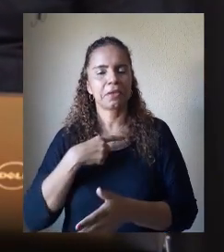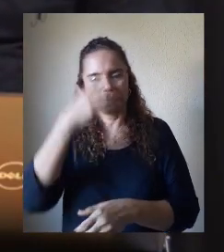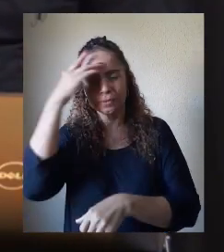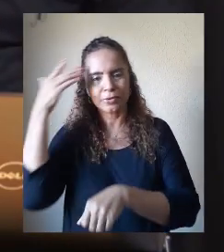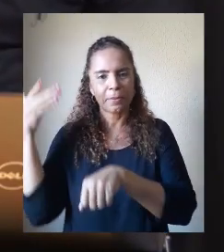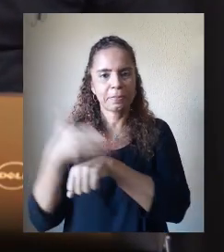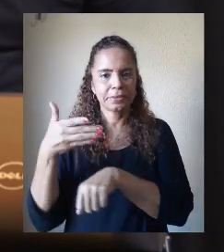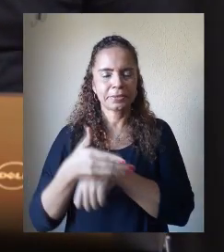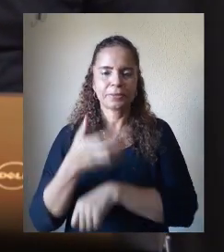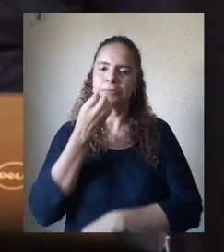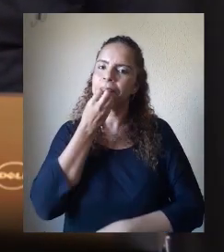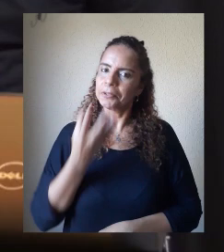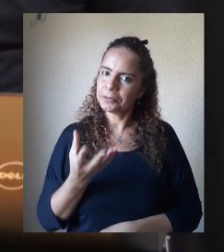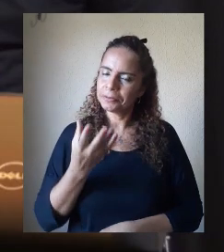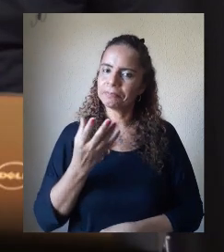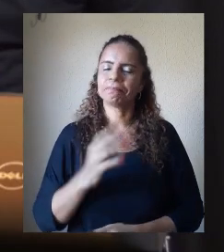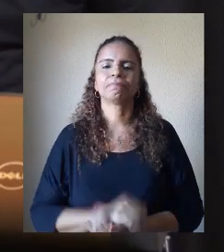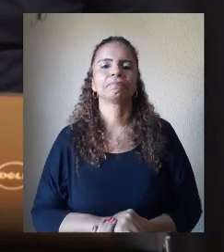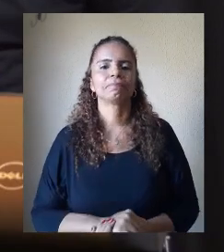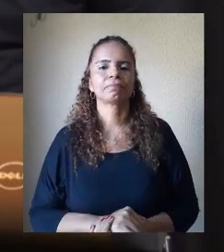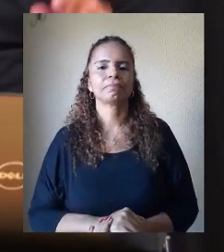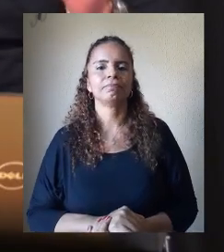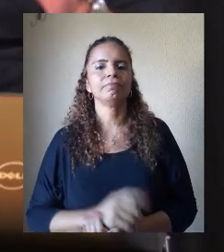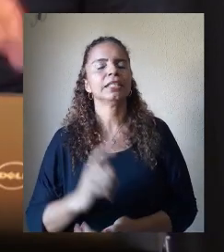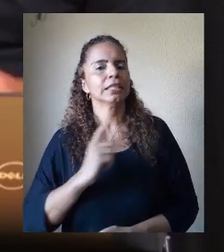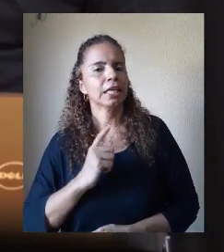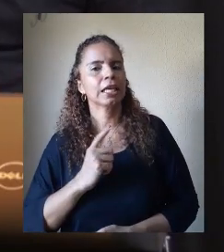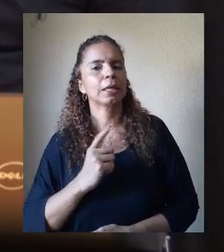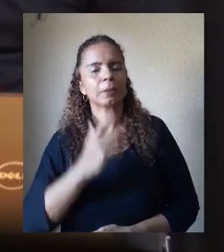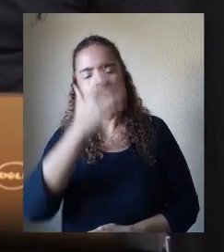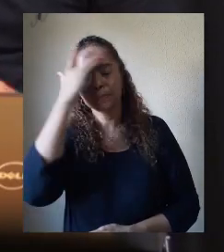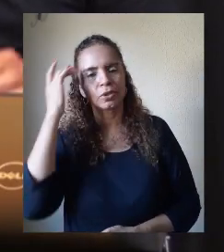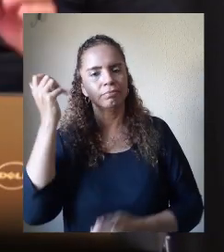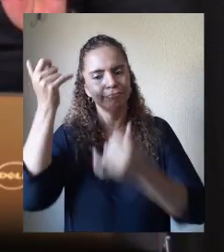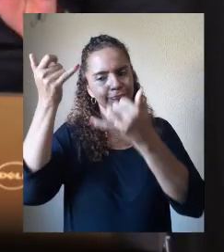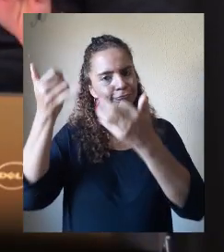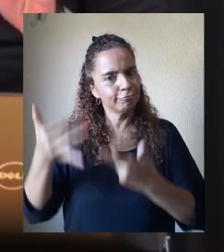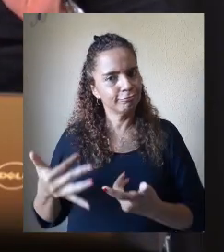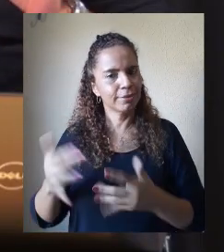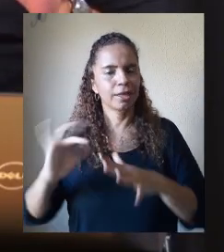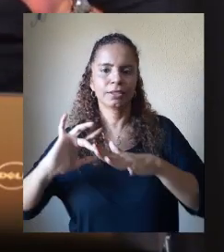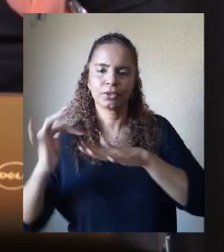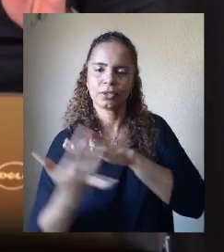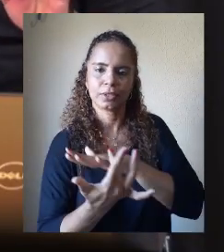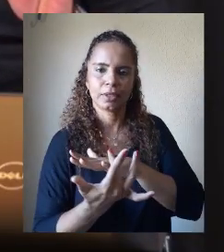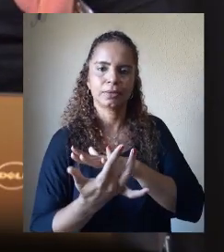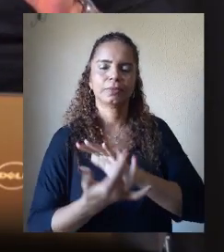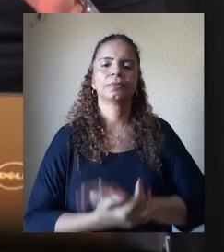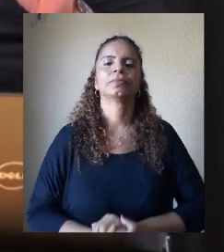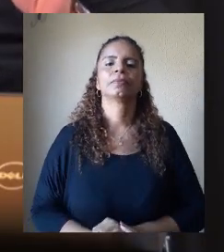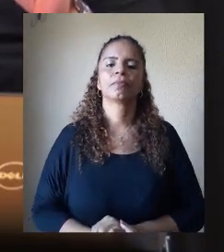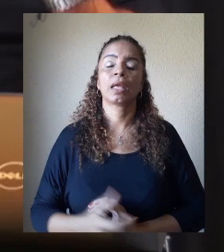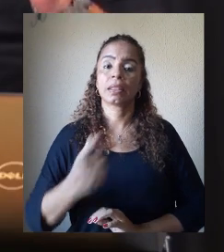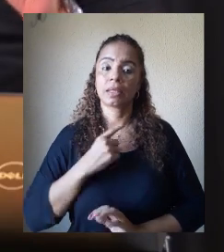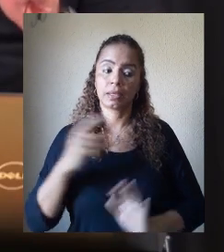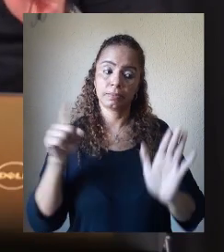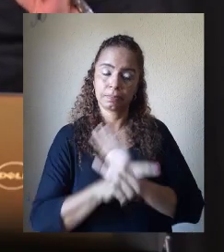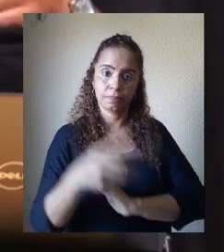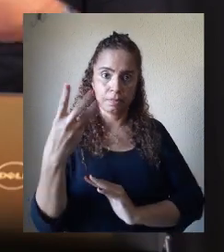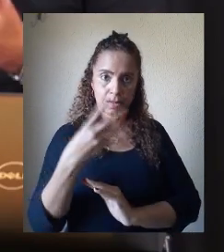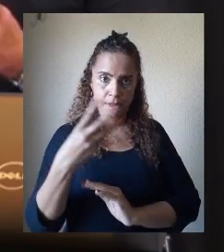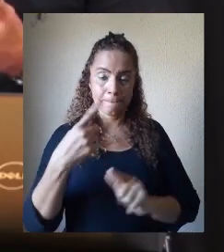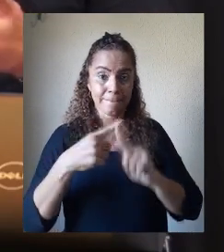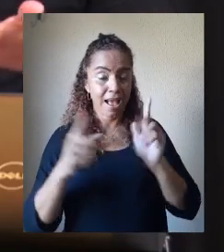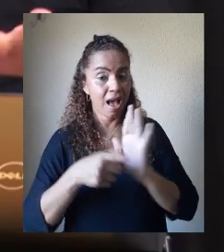participação aqui das pessoas, certo? Stories e comentários das redes sociais. Então, tem uma terceira pergunta, mas antes de fazer, eu